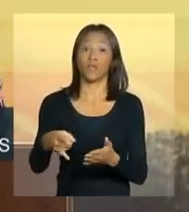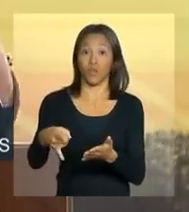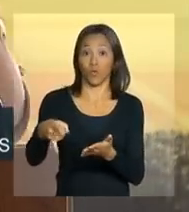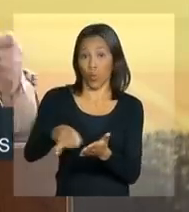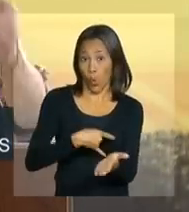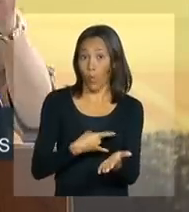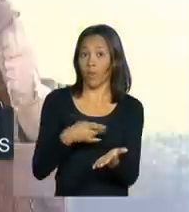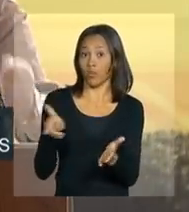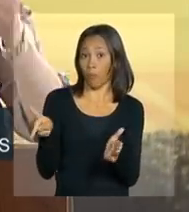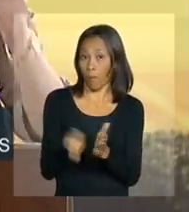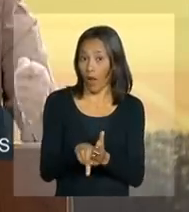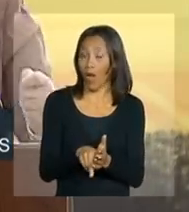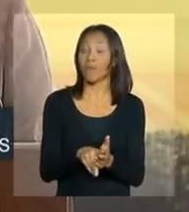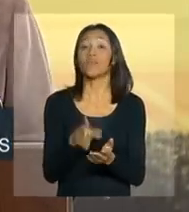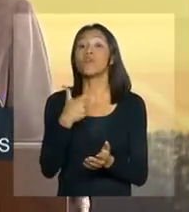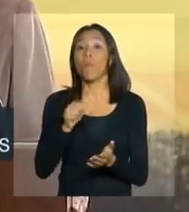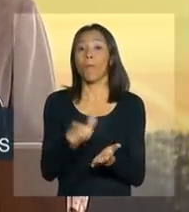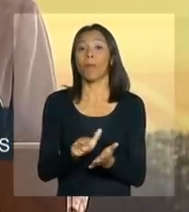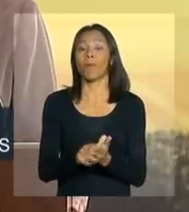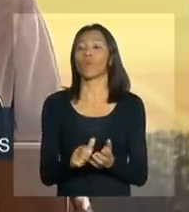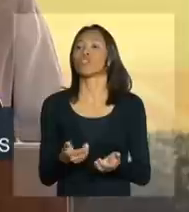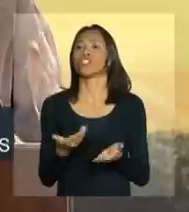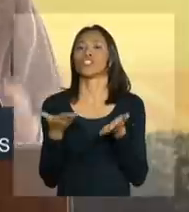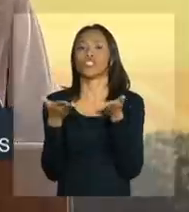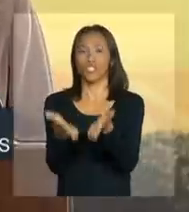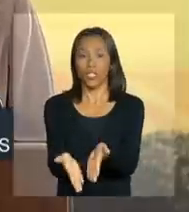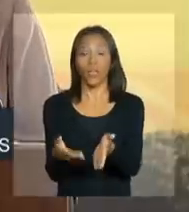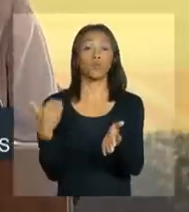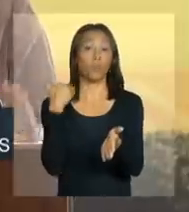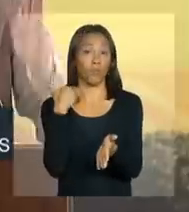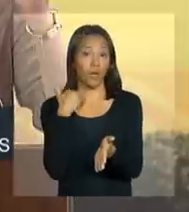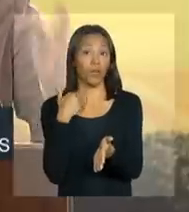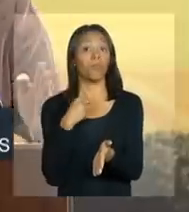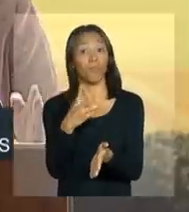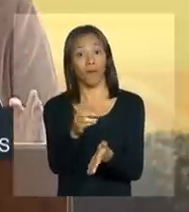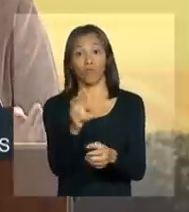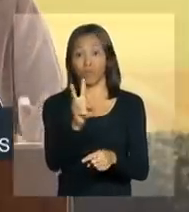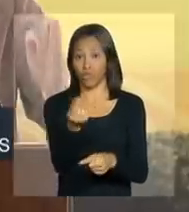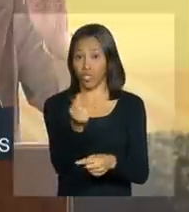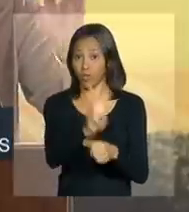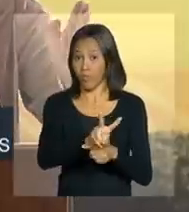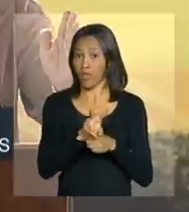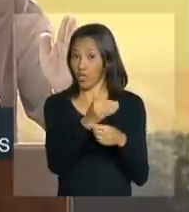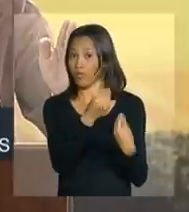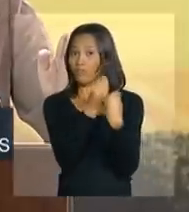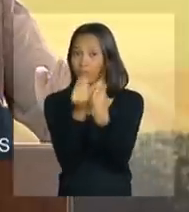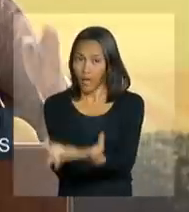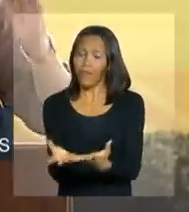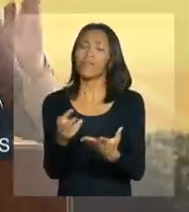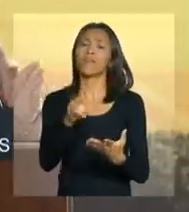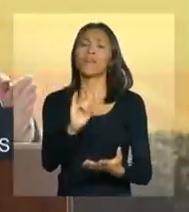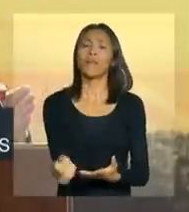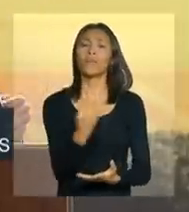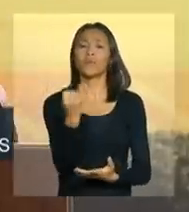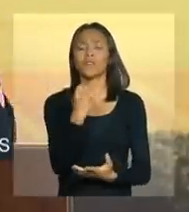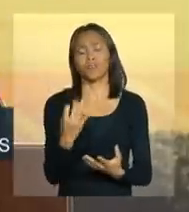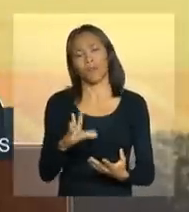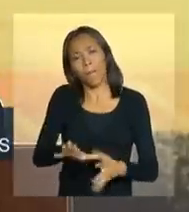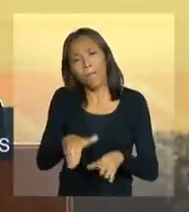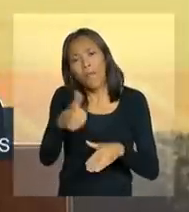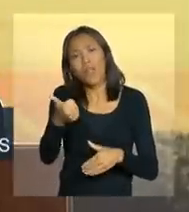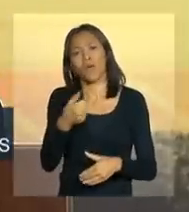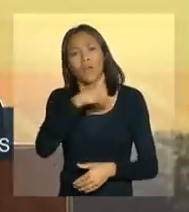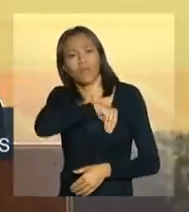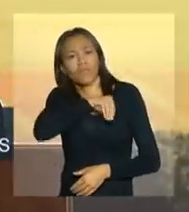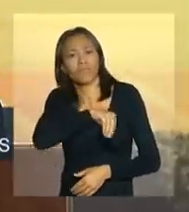para chegar no banco e ter direito ao crédito do PRONAF que nós sabemos que é essencial paraas populações melhorarem a